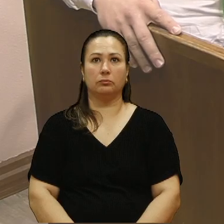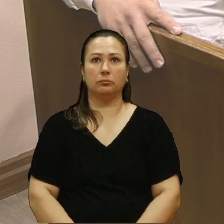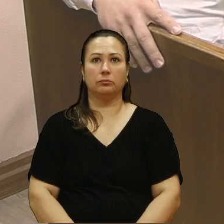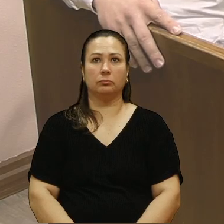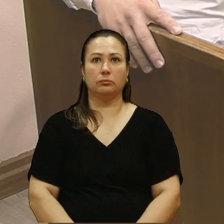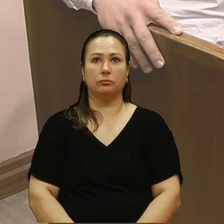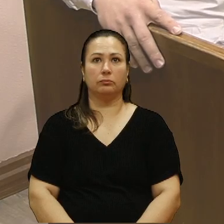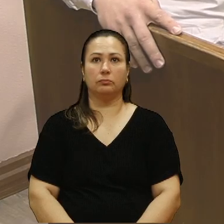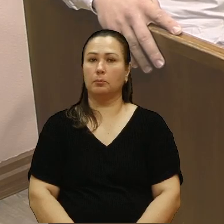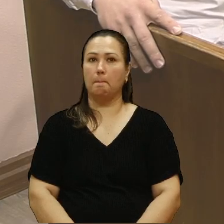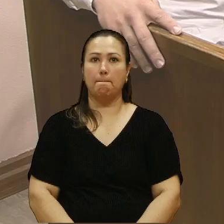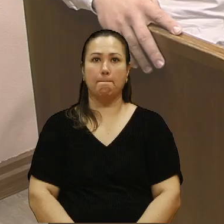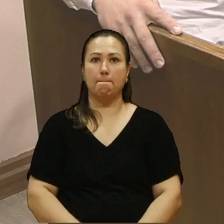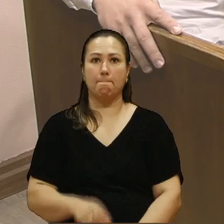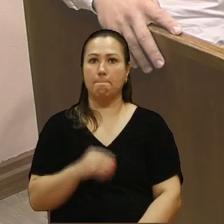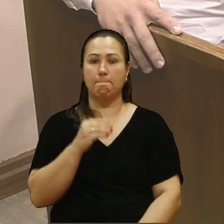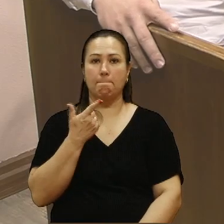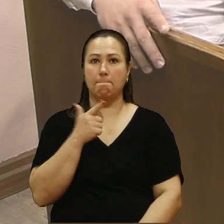Está sem volume ainda.